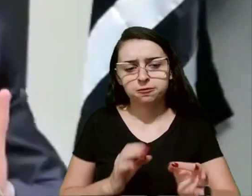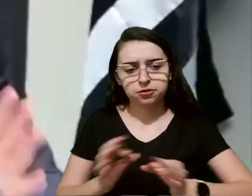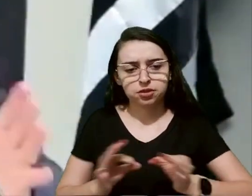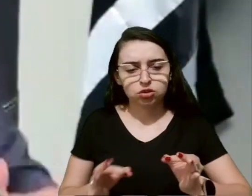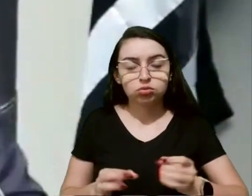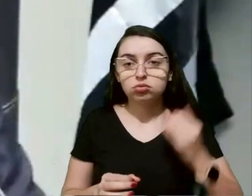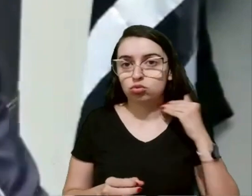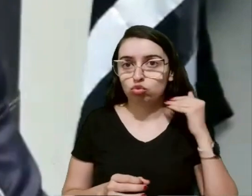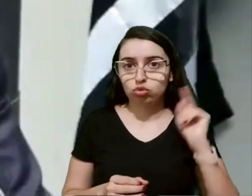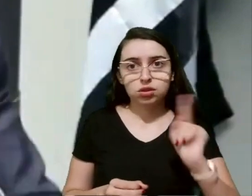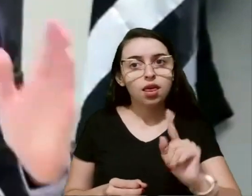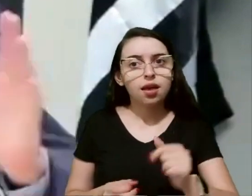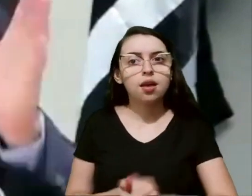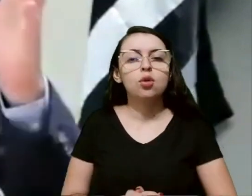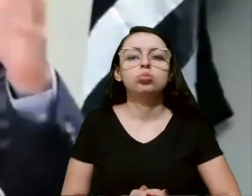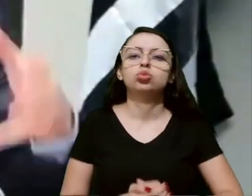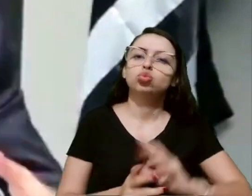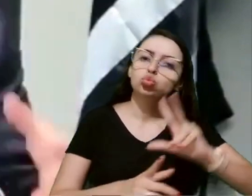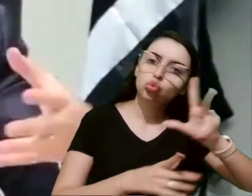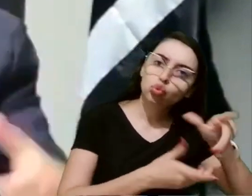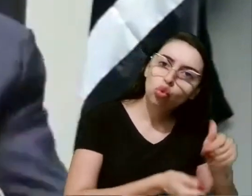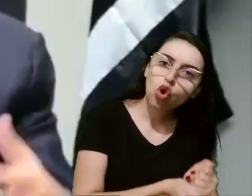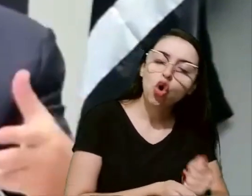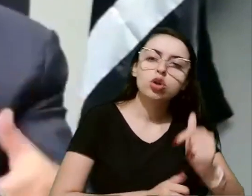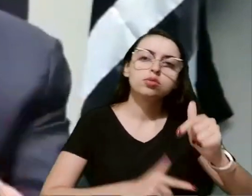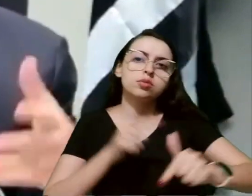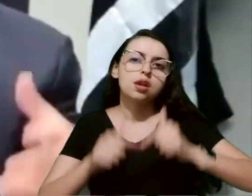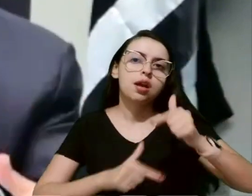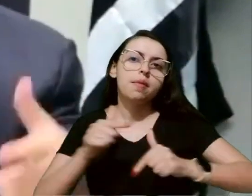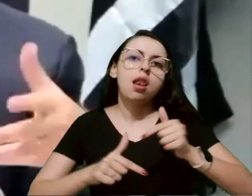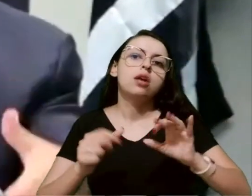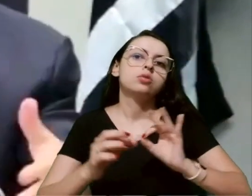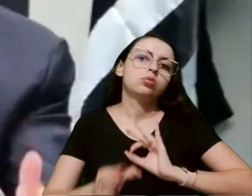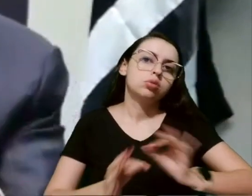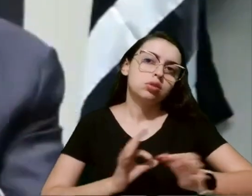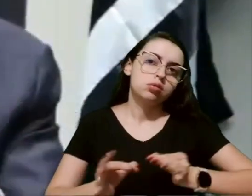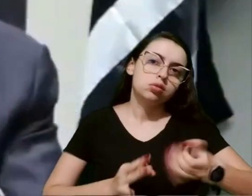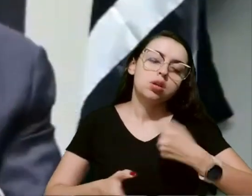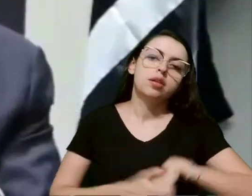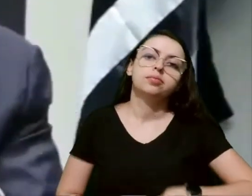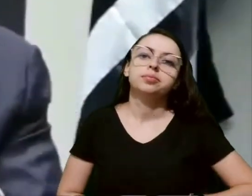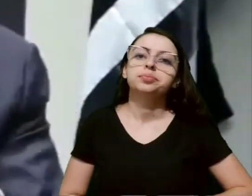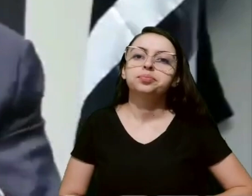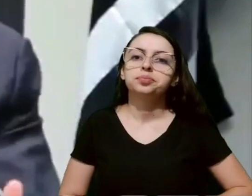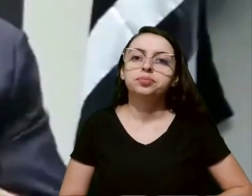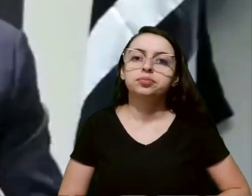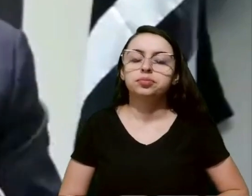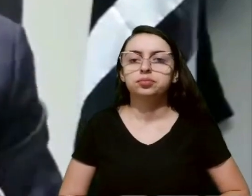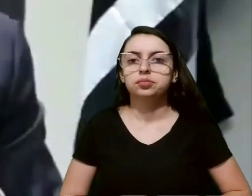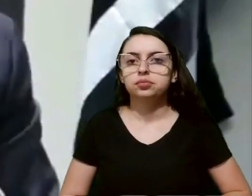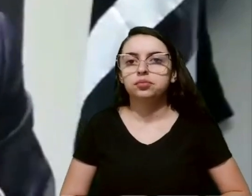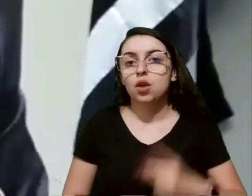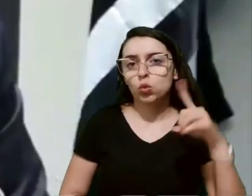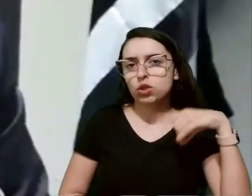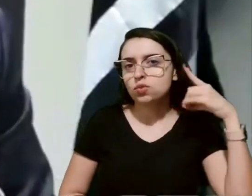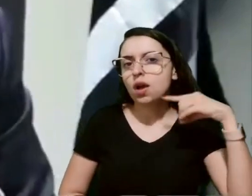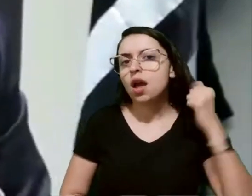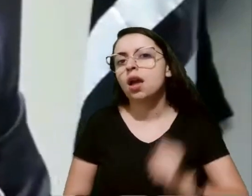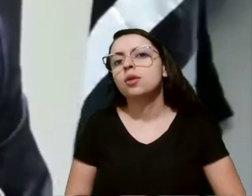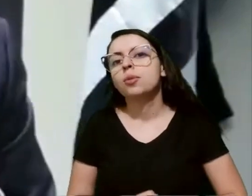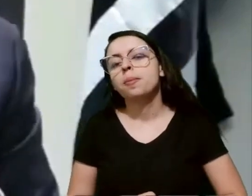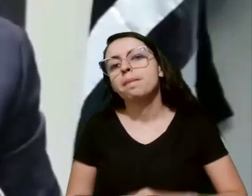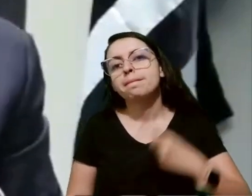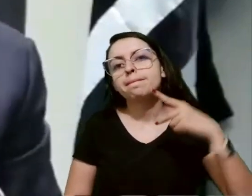falando dos juízes, eu estou falando dos operadores do direito envolvidos no funcionamento dos tribunais, o que inclui, obviamente, os advogados,